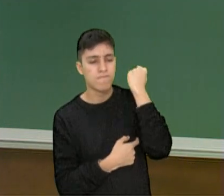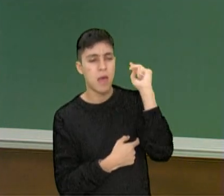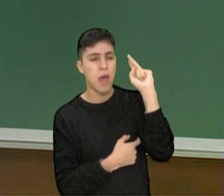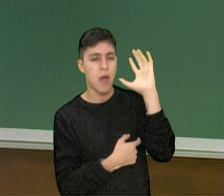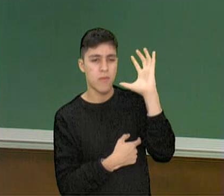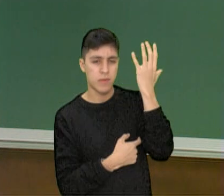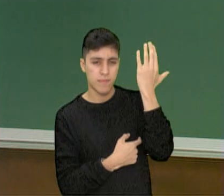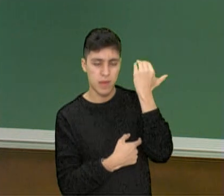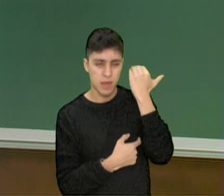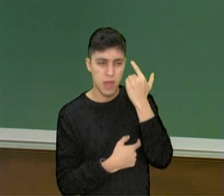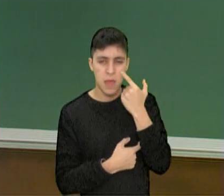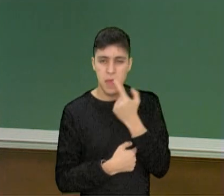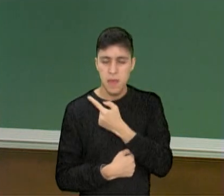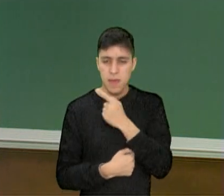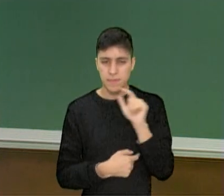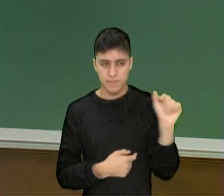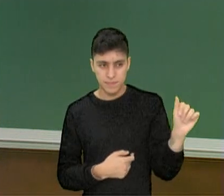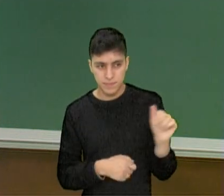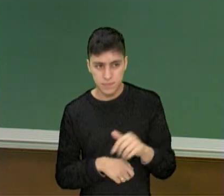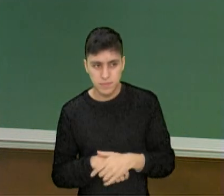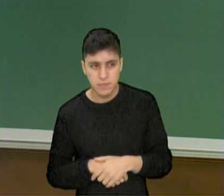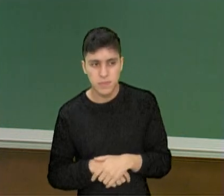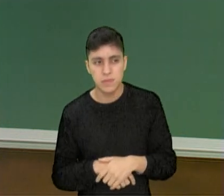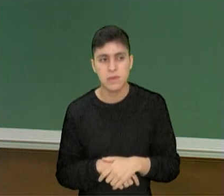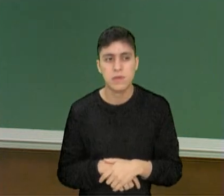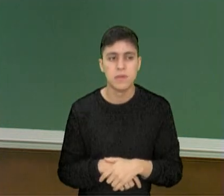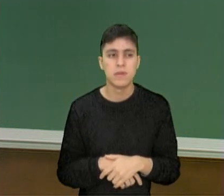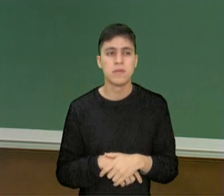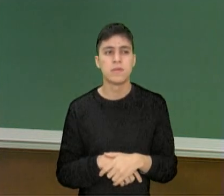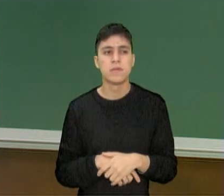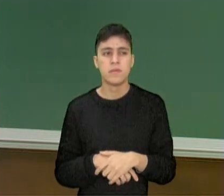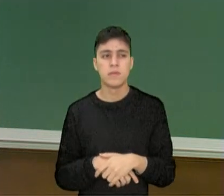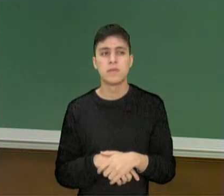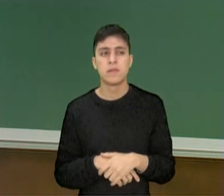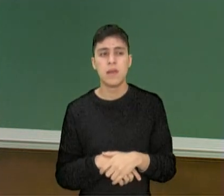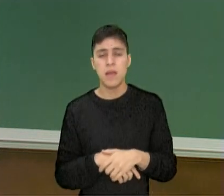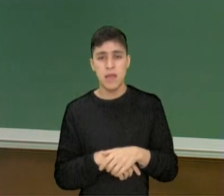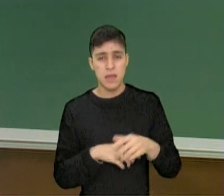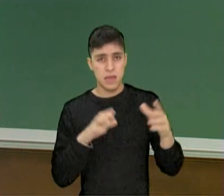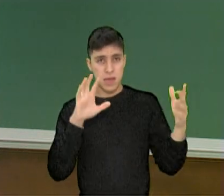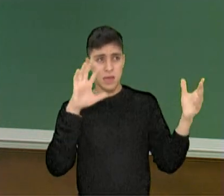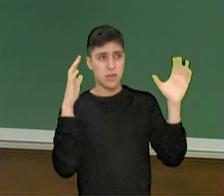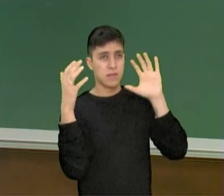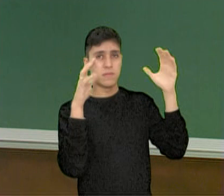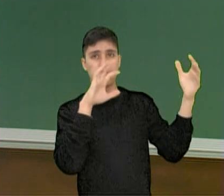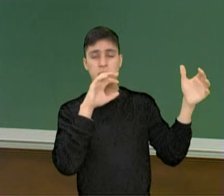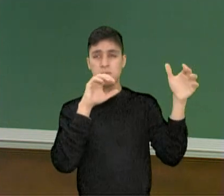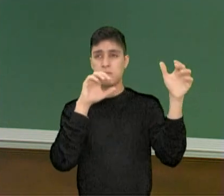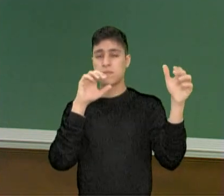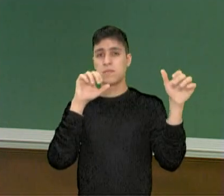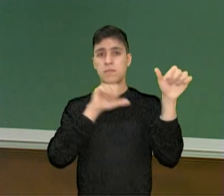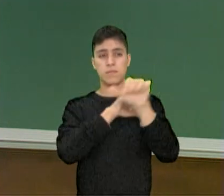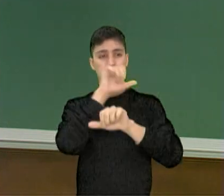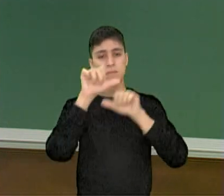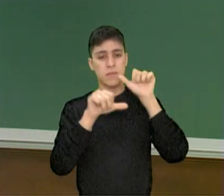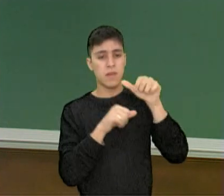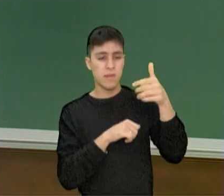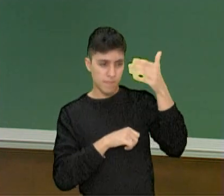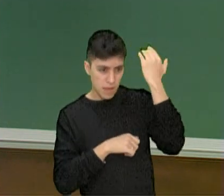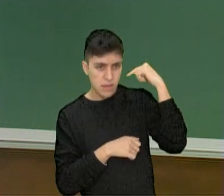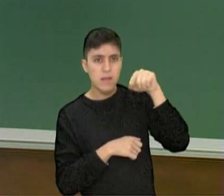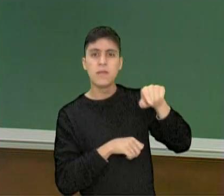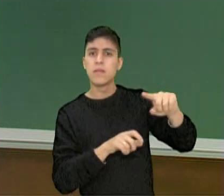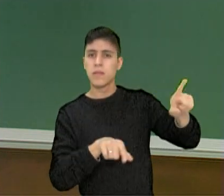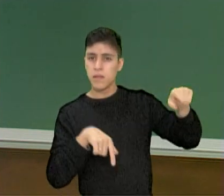A. Os cambios climáticos foram um desafio. As mudanças climáticas foram um desafio. Ou letra